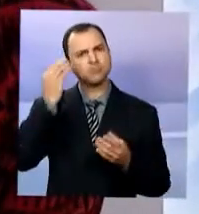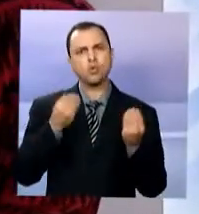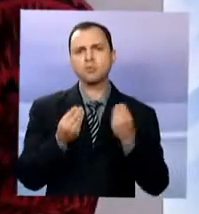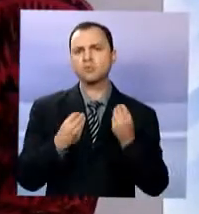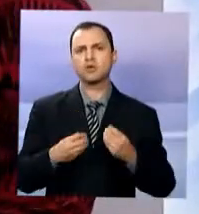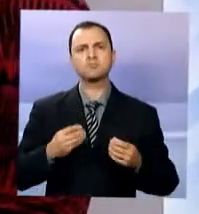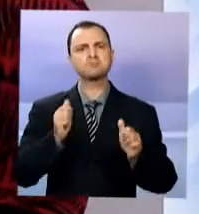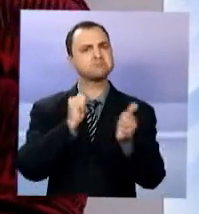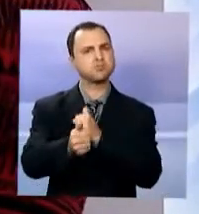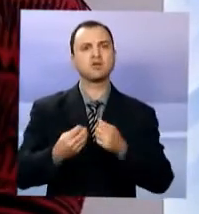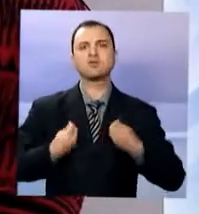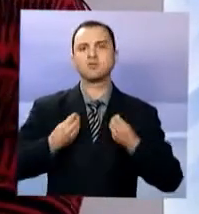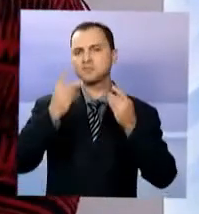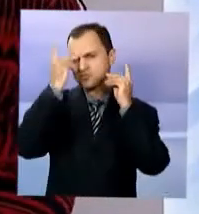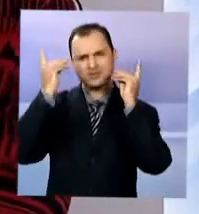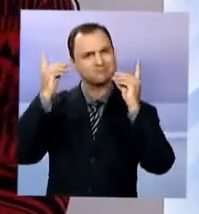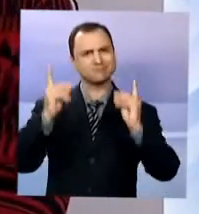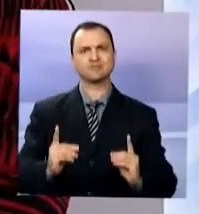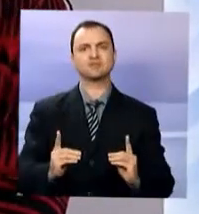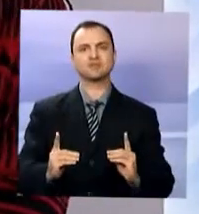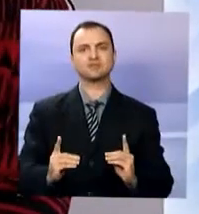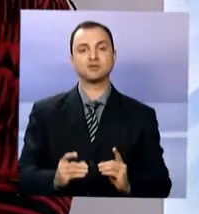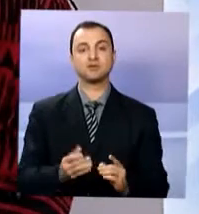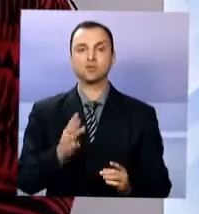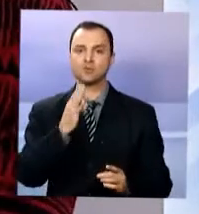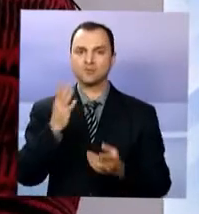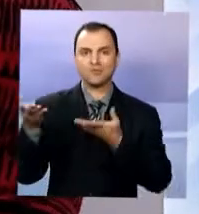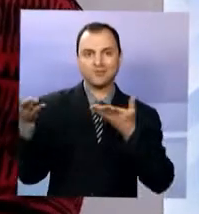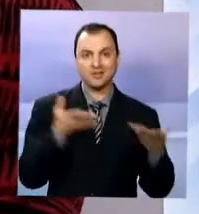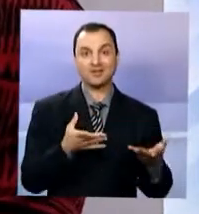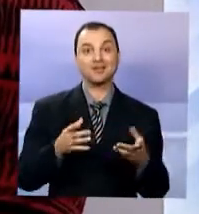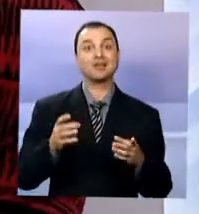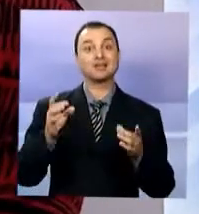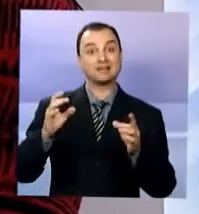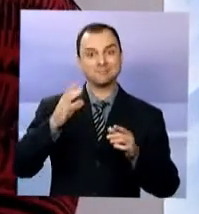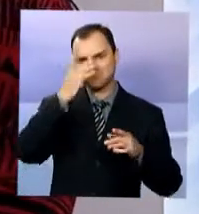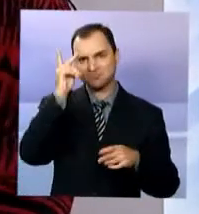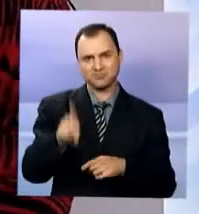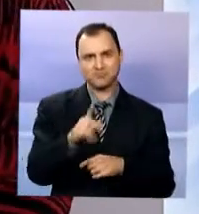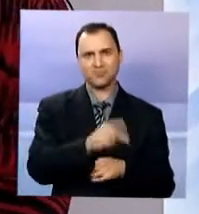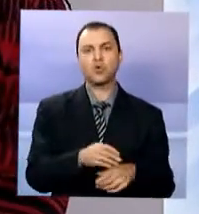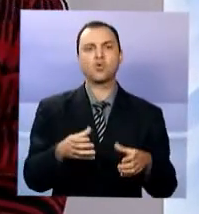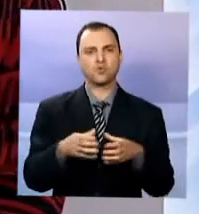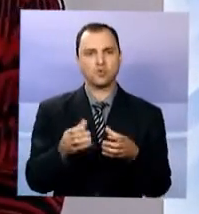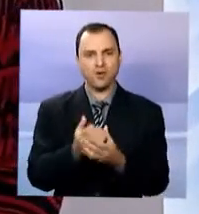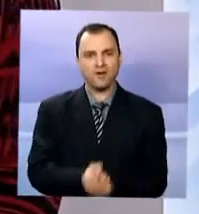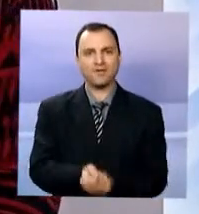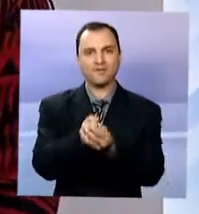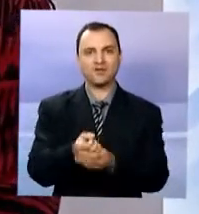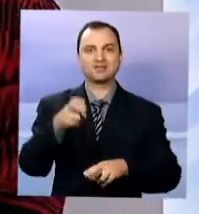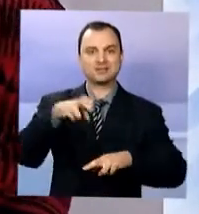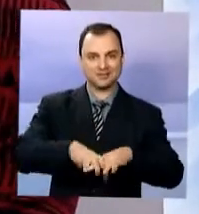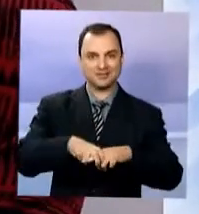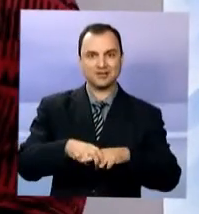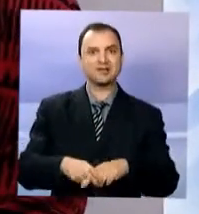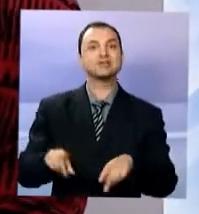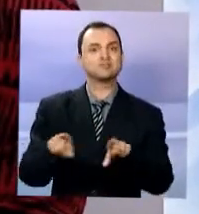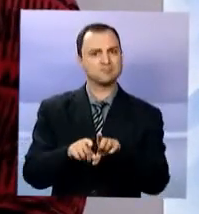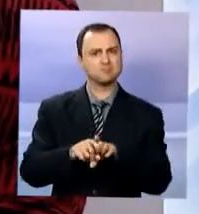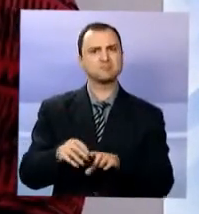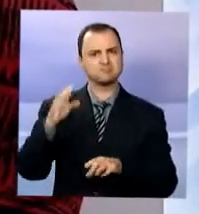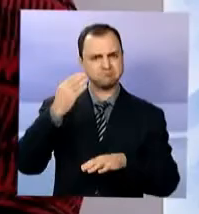vamos saber como é o esporte na vida da pessoa com deficiência nós convidados é o técnico da seleção masculina de vôlei sentado